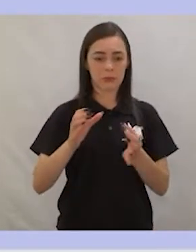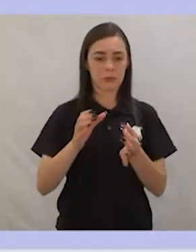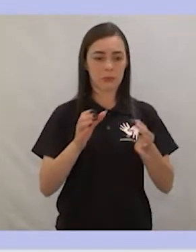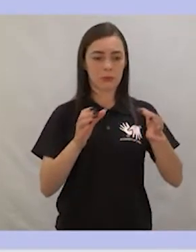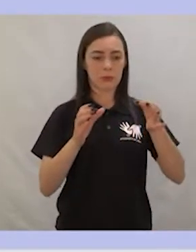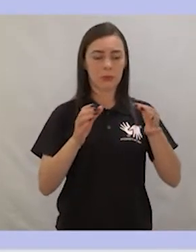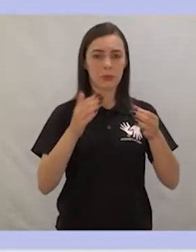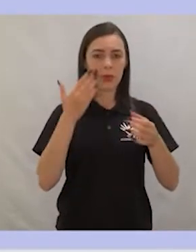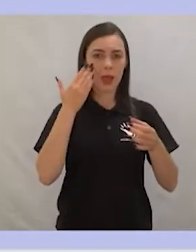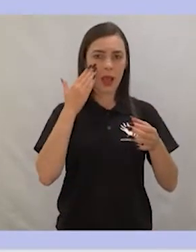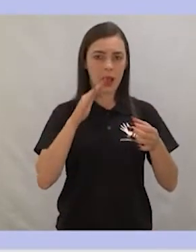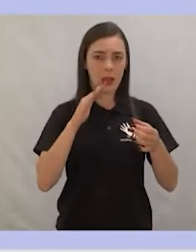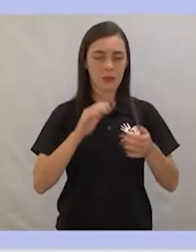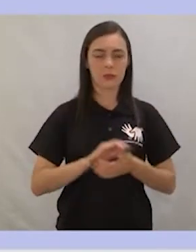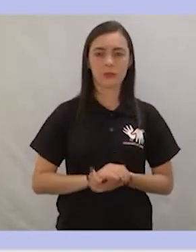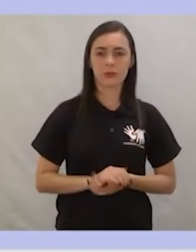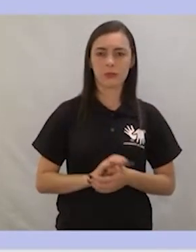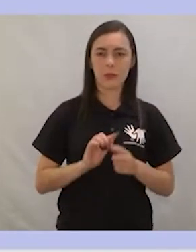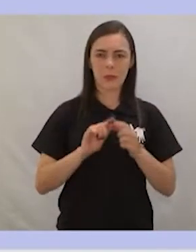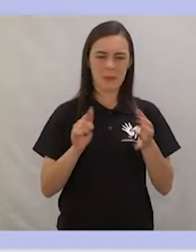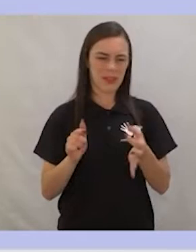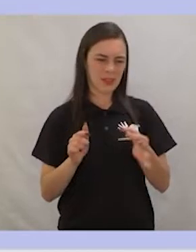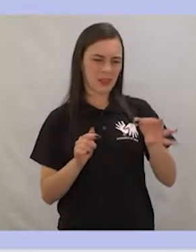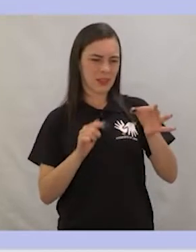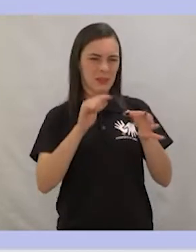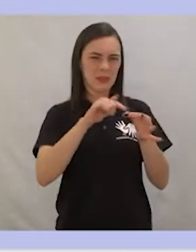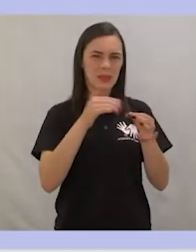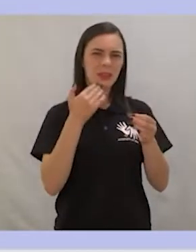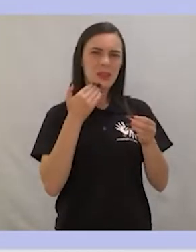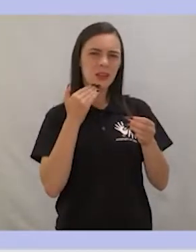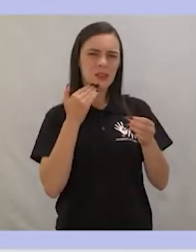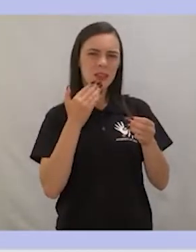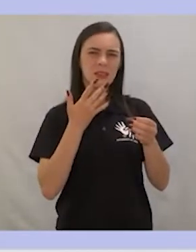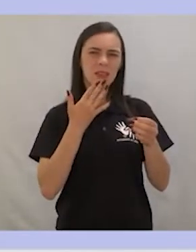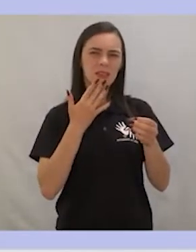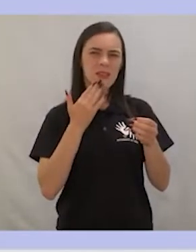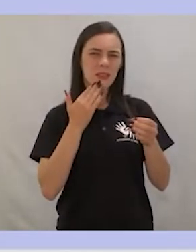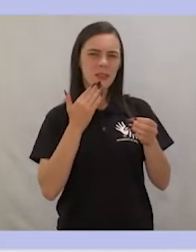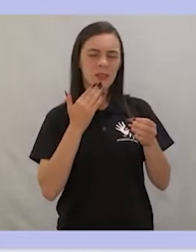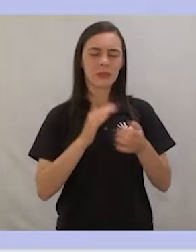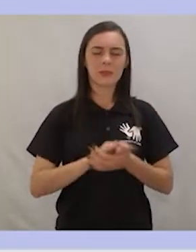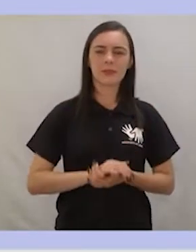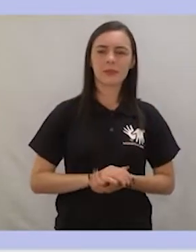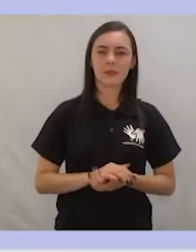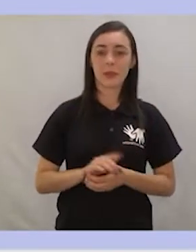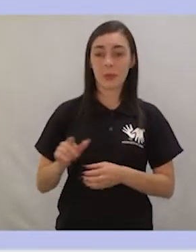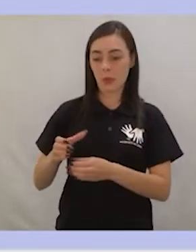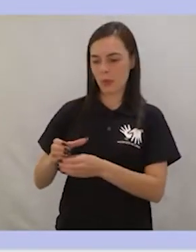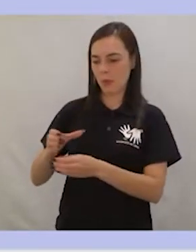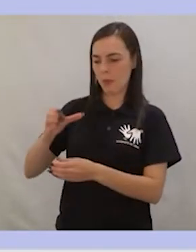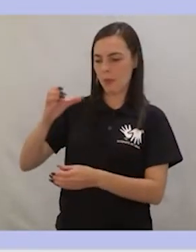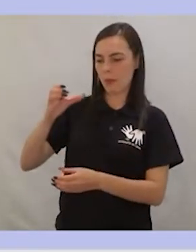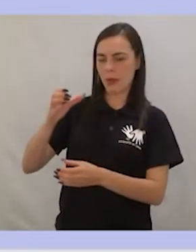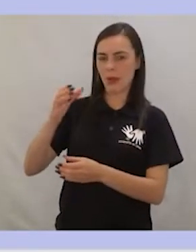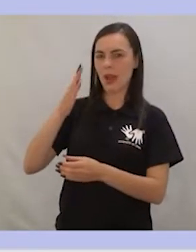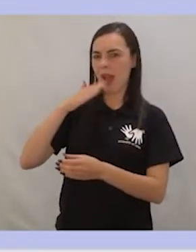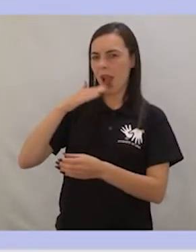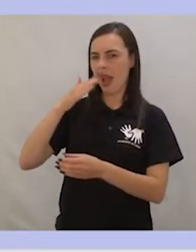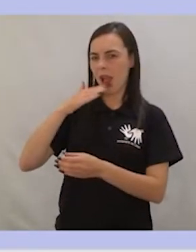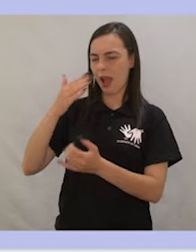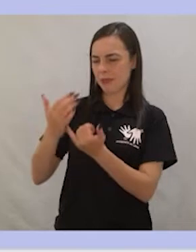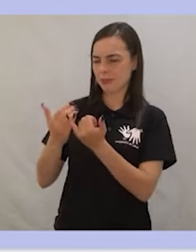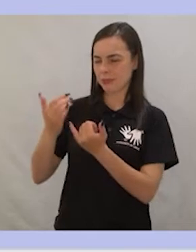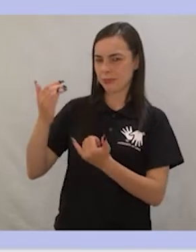azul, com um descascado no bico, uma garrafa de pimenta